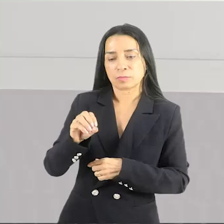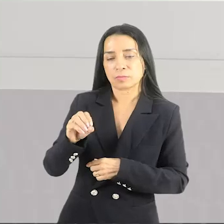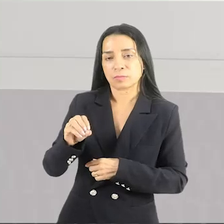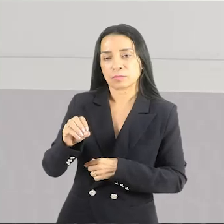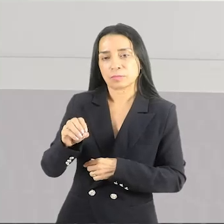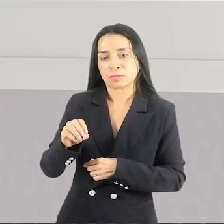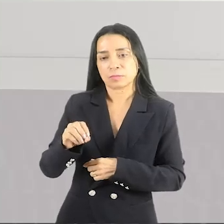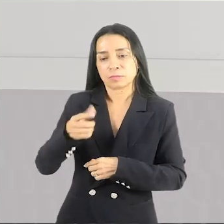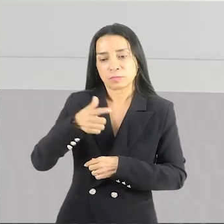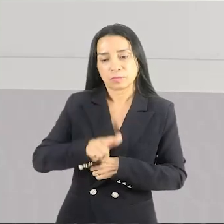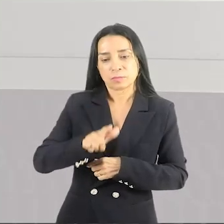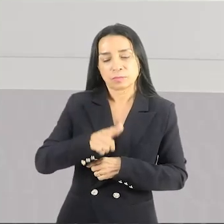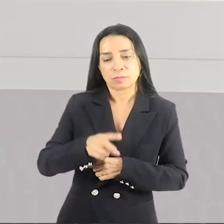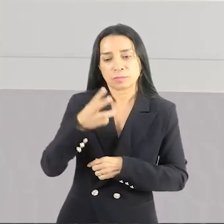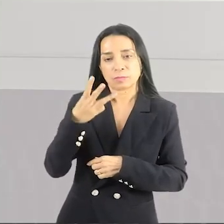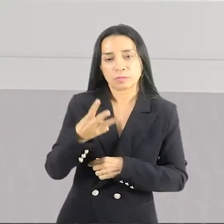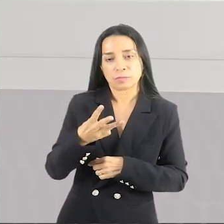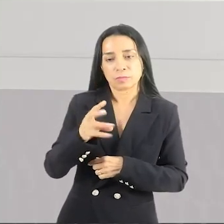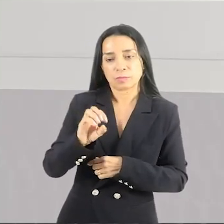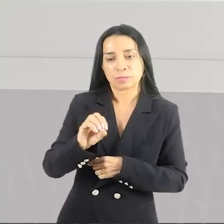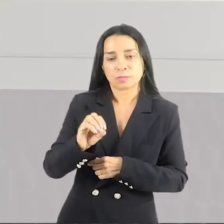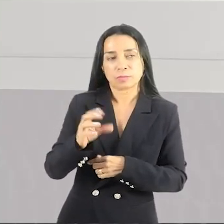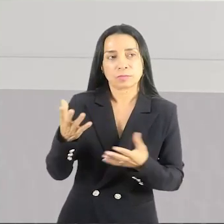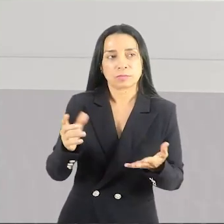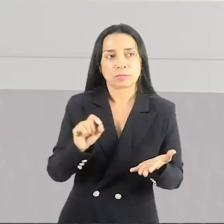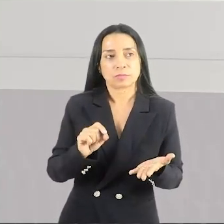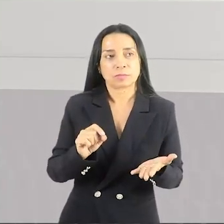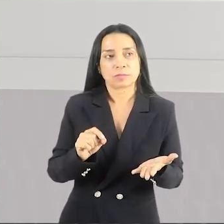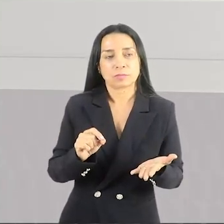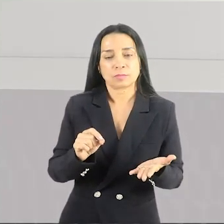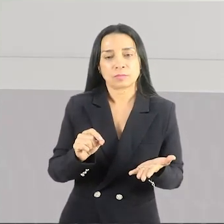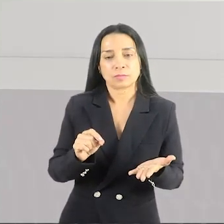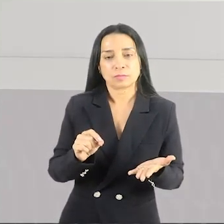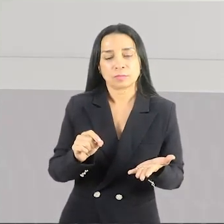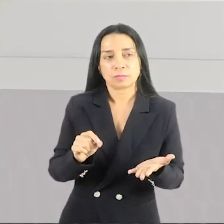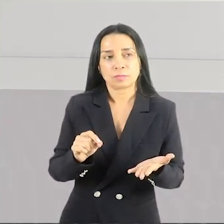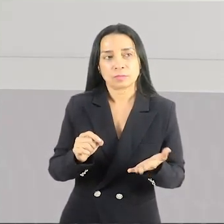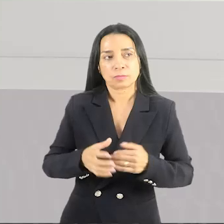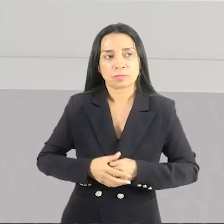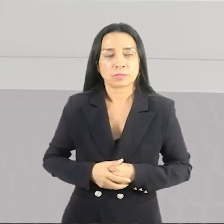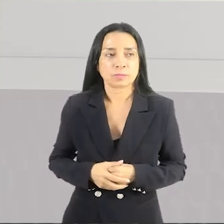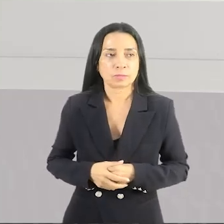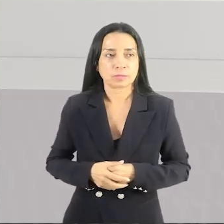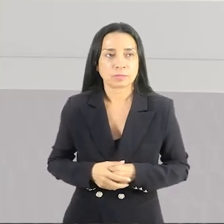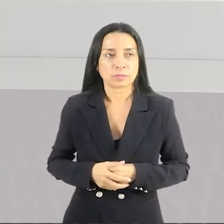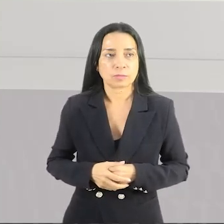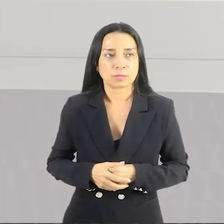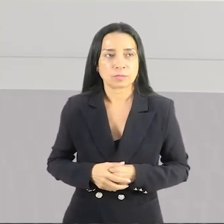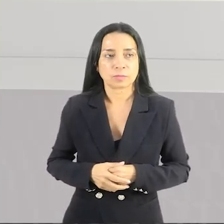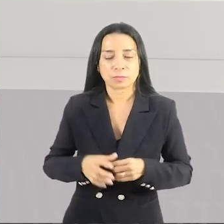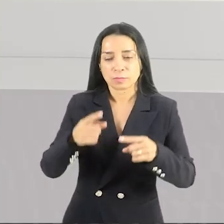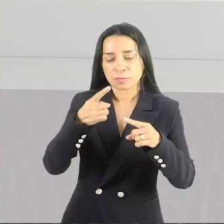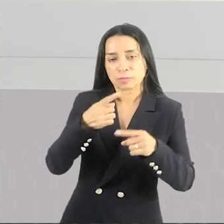zeros. Mais 7 vezes 25 dá 175, né?